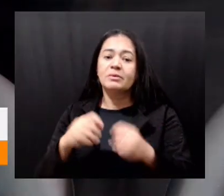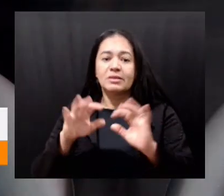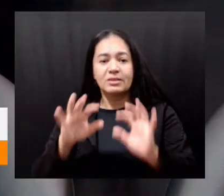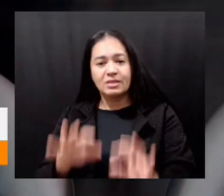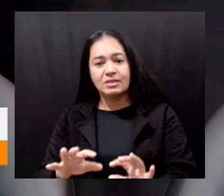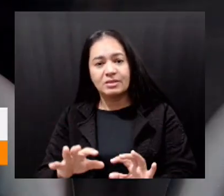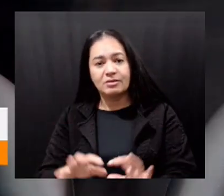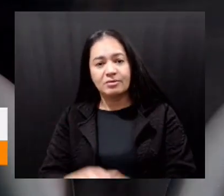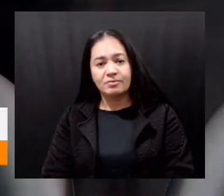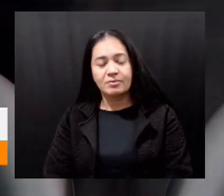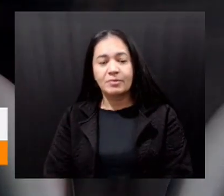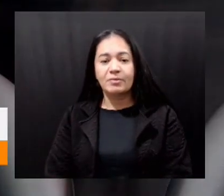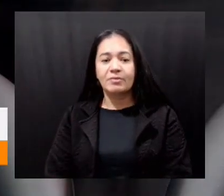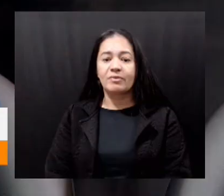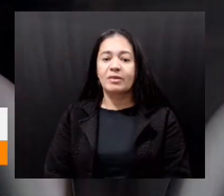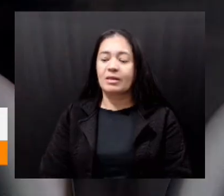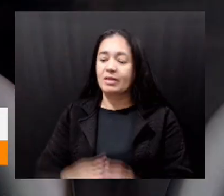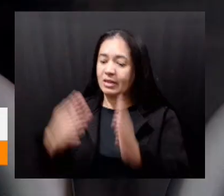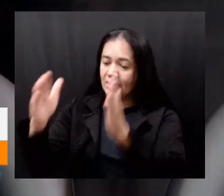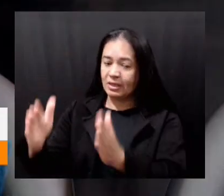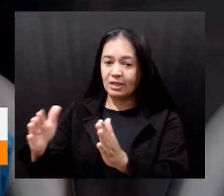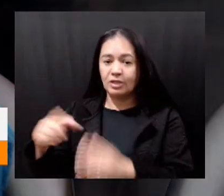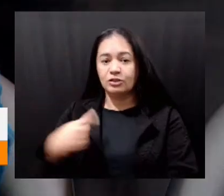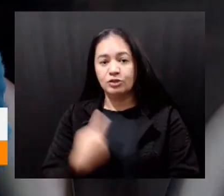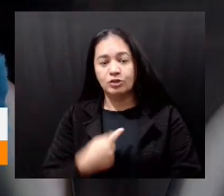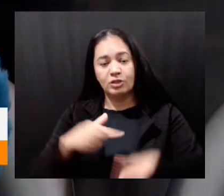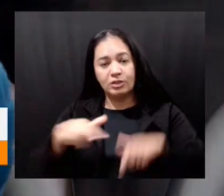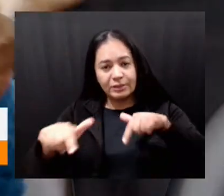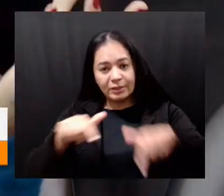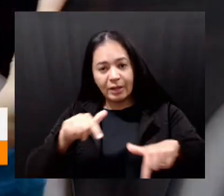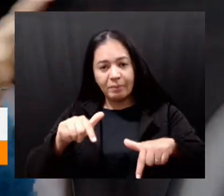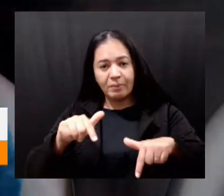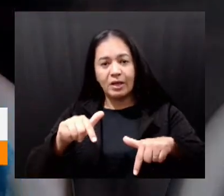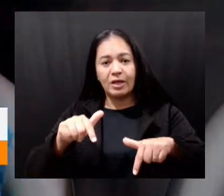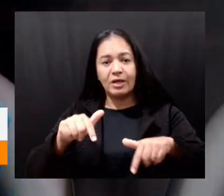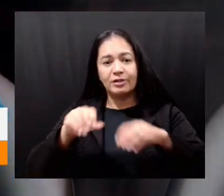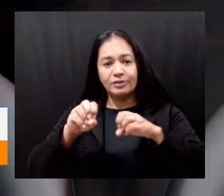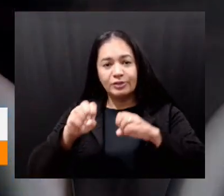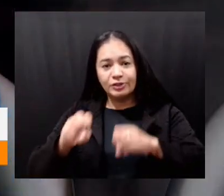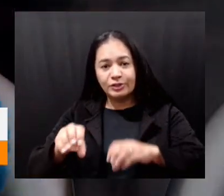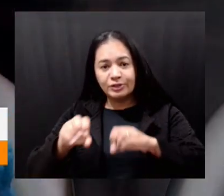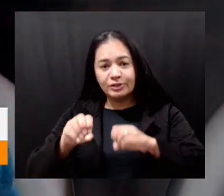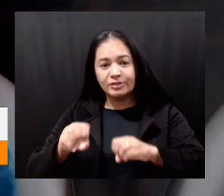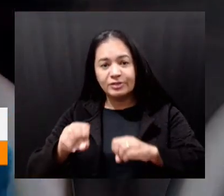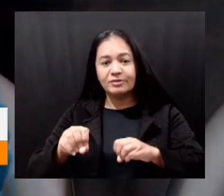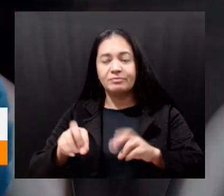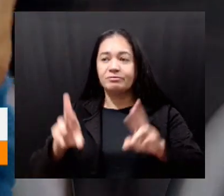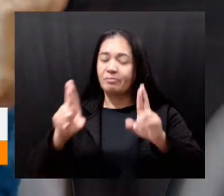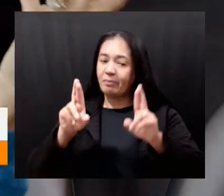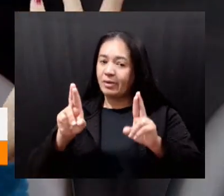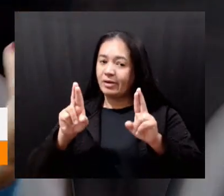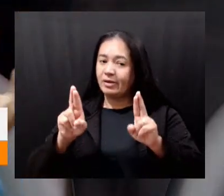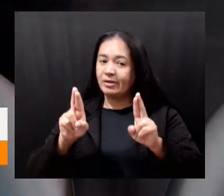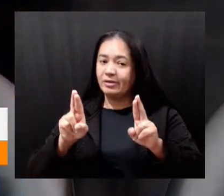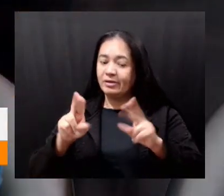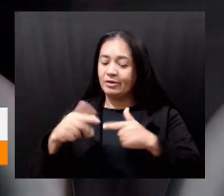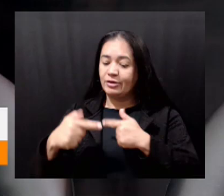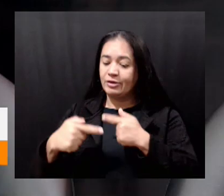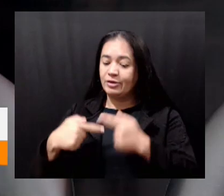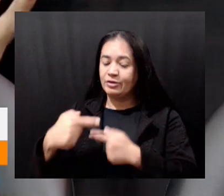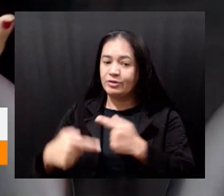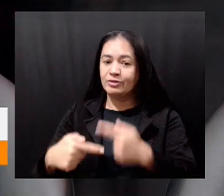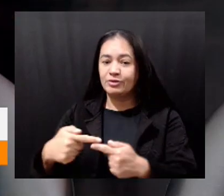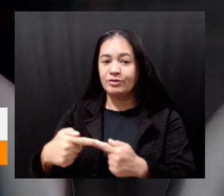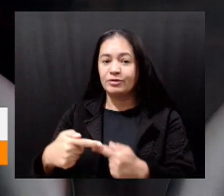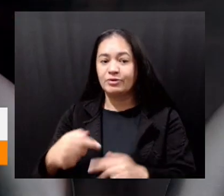esse lado, a gente faz todo um trabalho, às vezes, de educação, espero, né, quem sabe que essa geração aí com socioemocional,